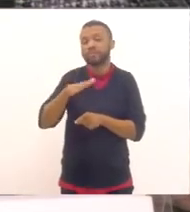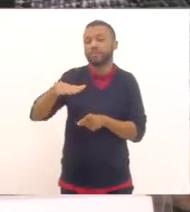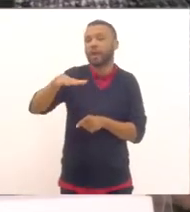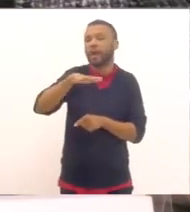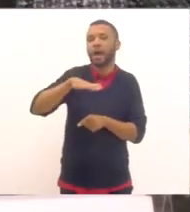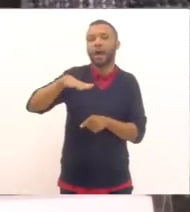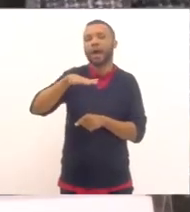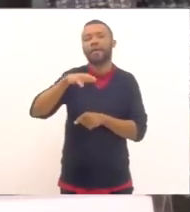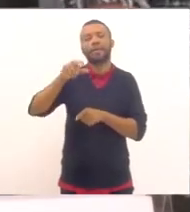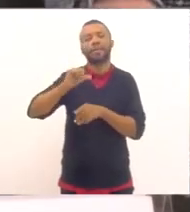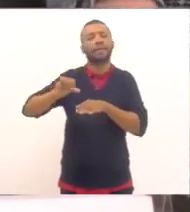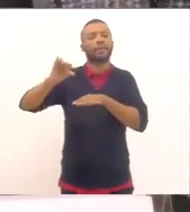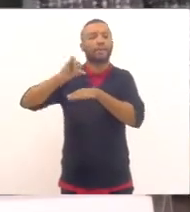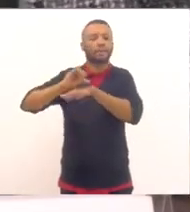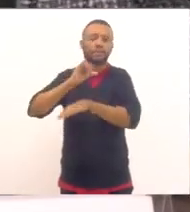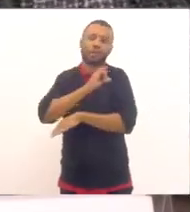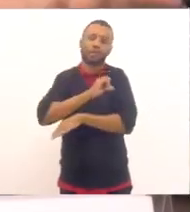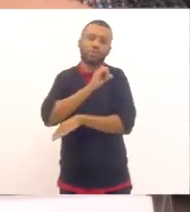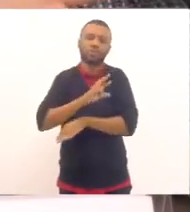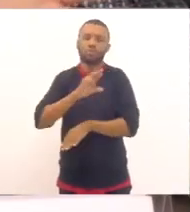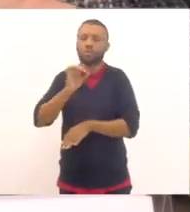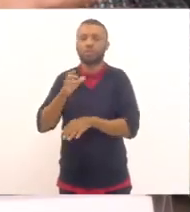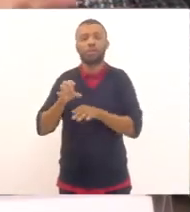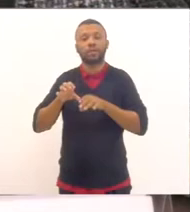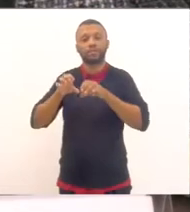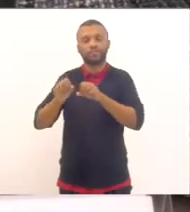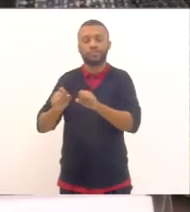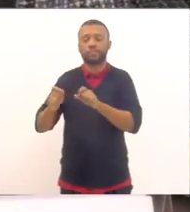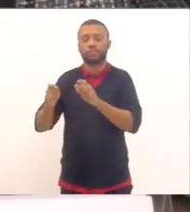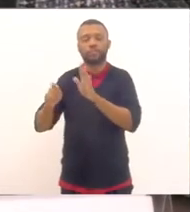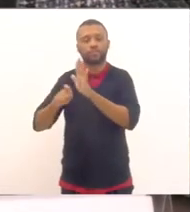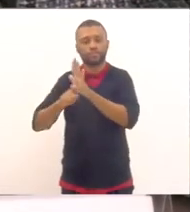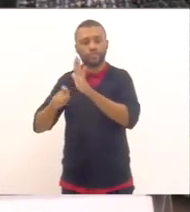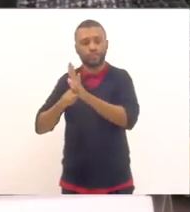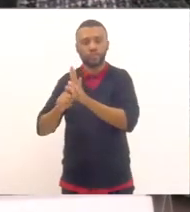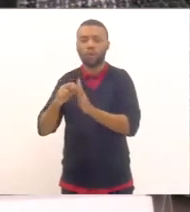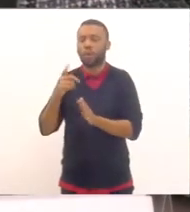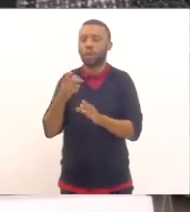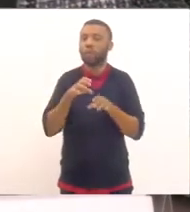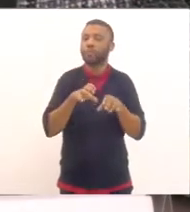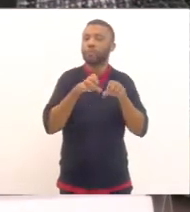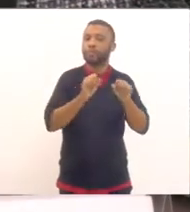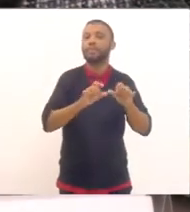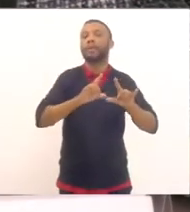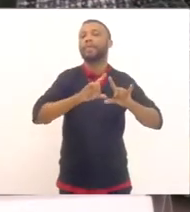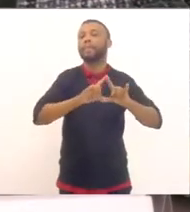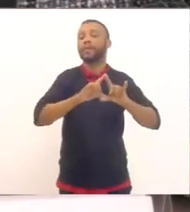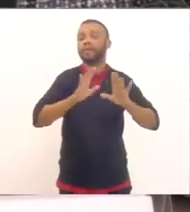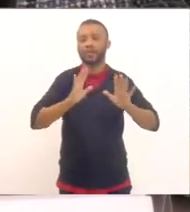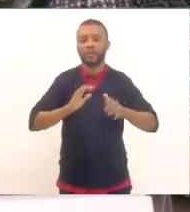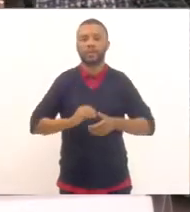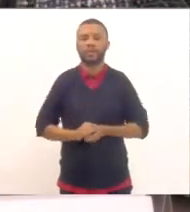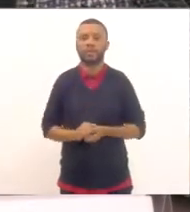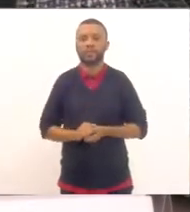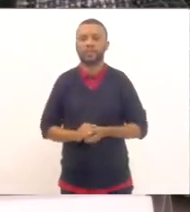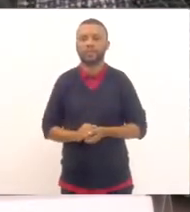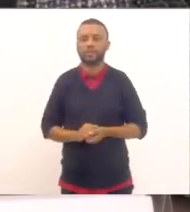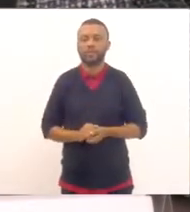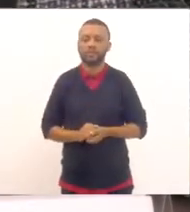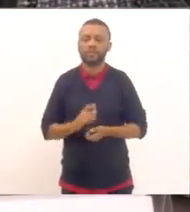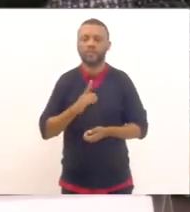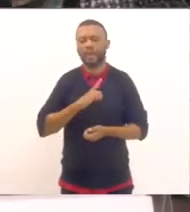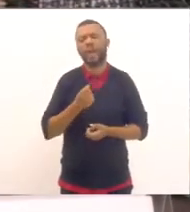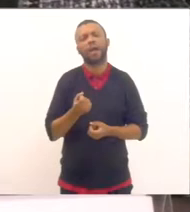território da capital que está sob domínio do narco ou sob domínio da Melissa com as